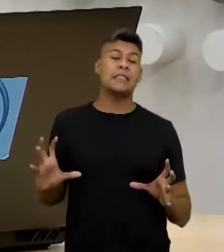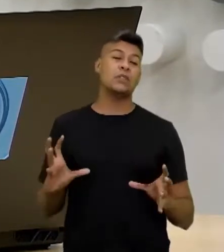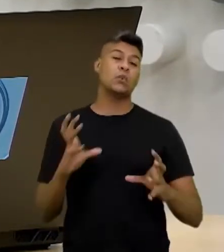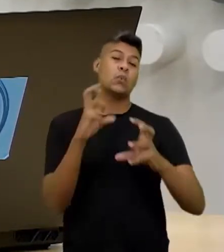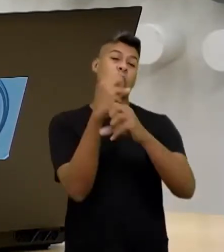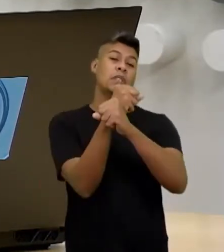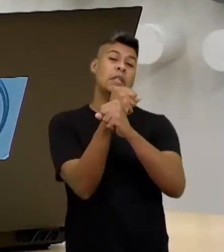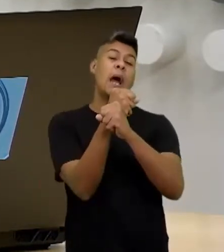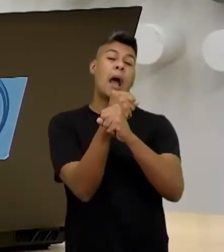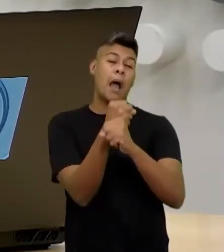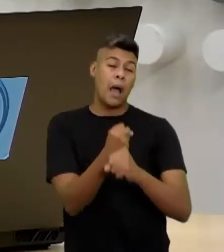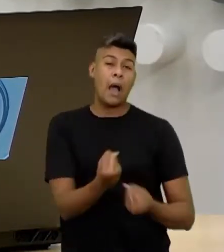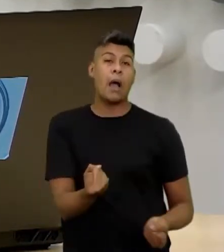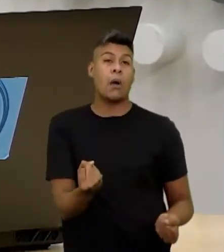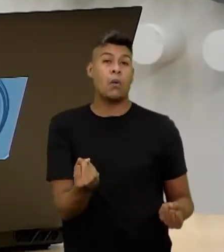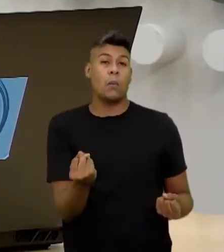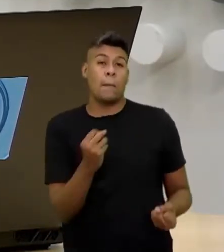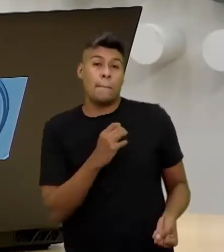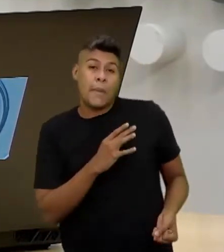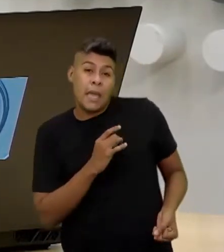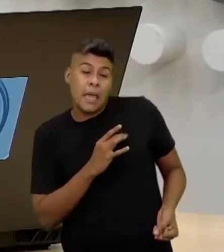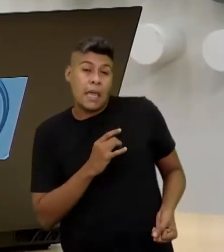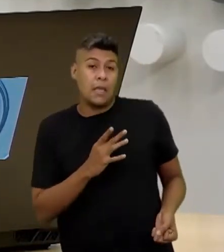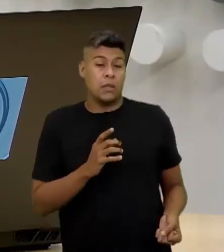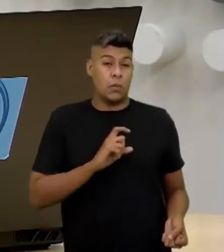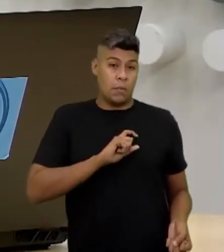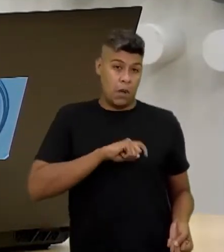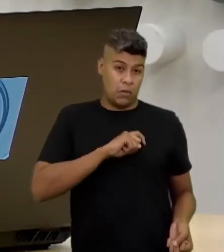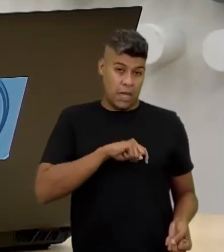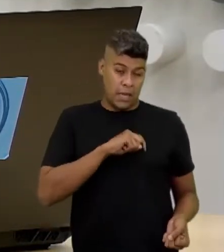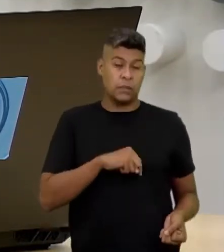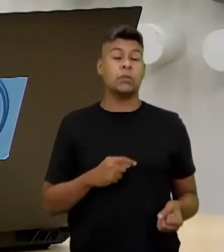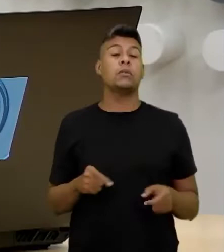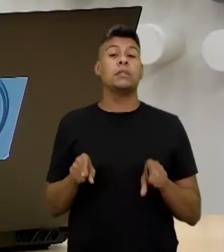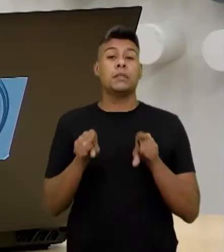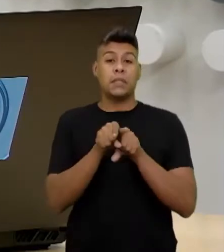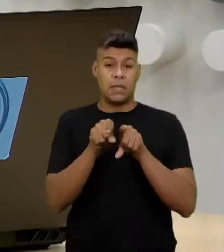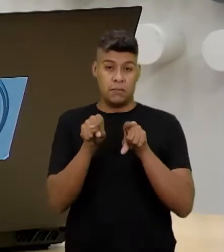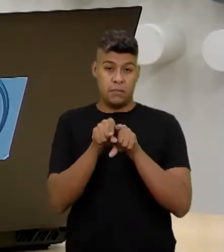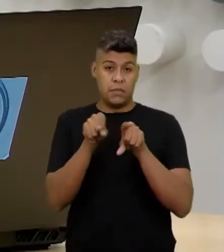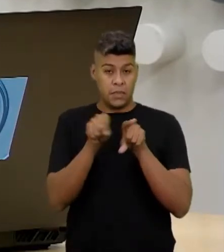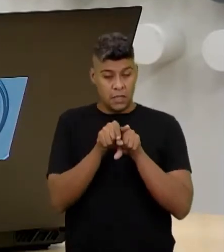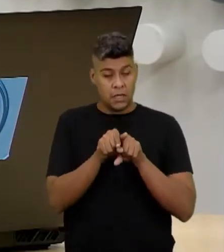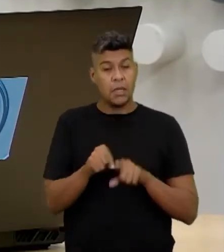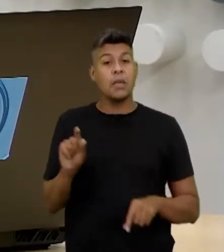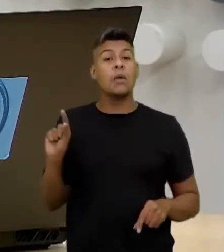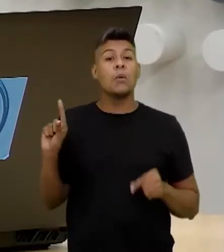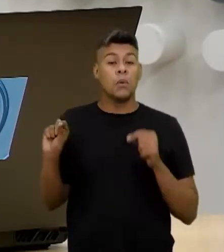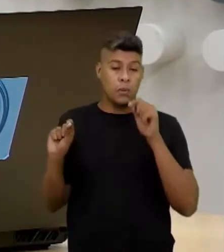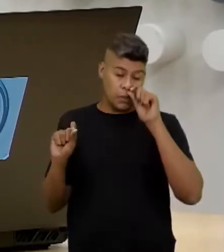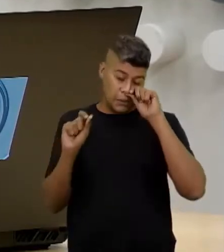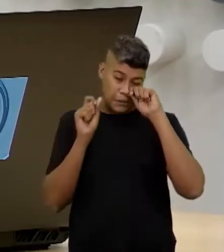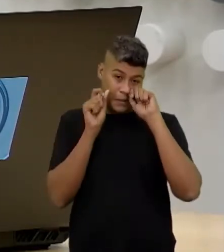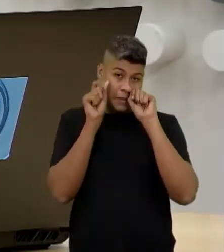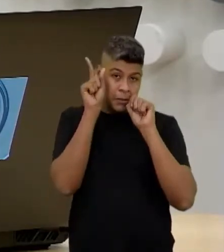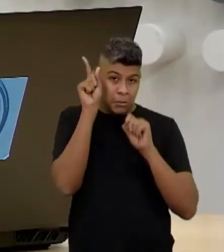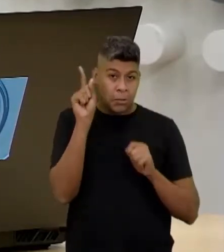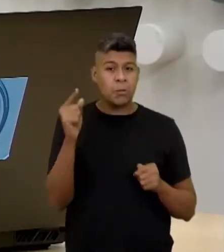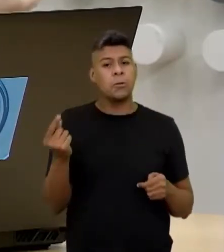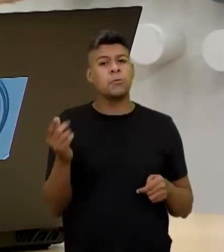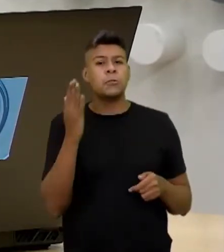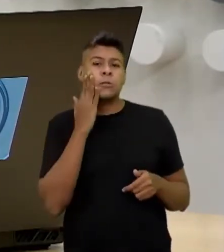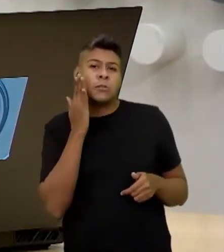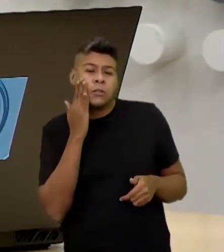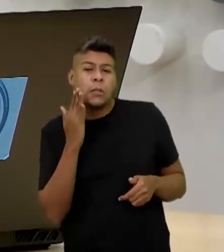que o Thomas Hobbes tinha estão os já que eu vou só ele também para tia da ideia de um